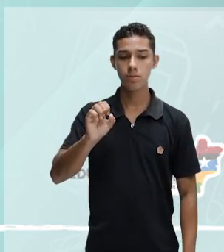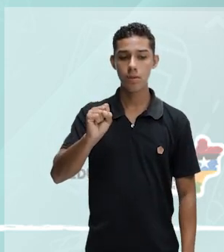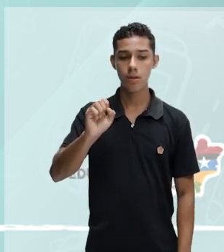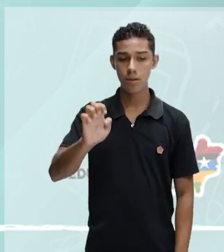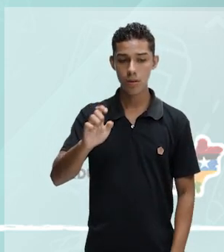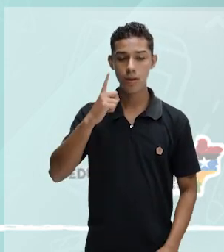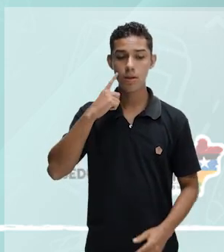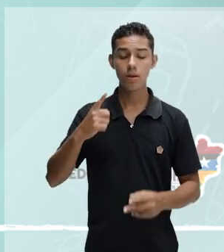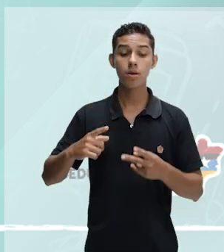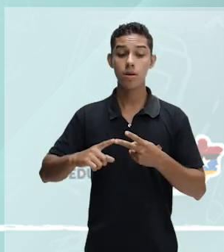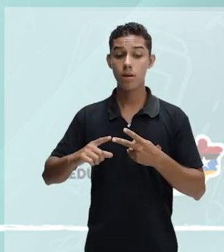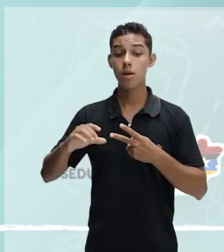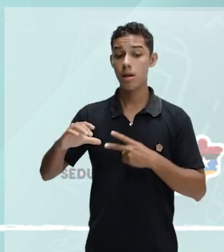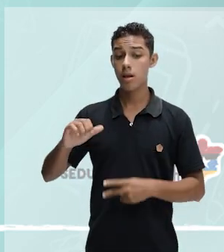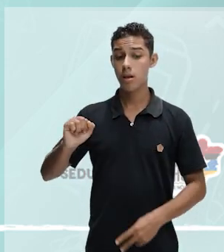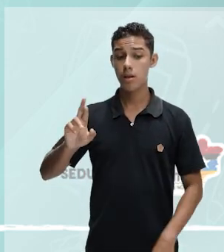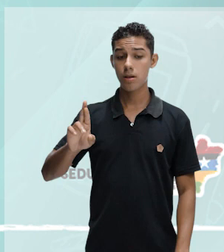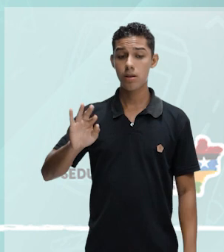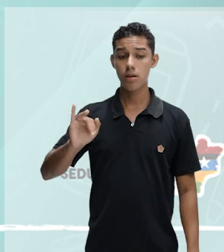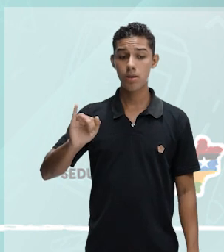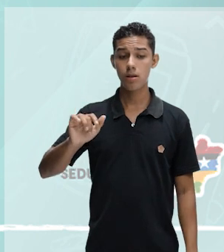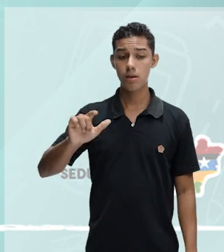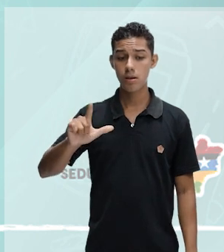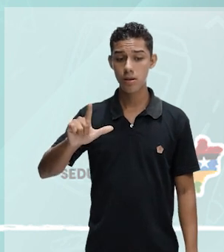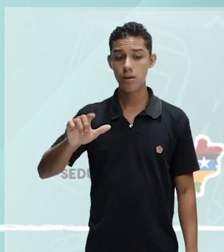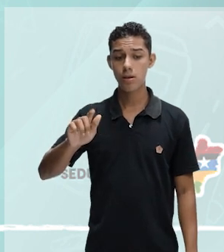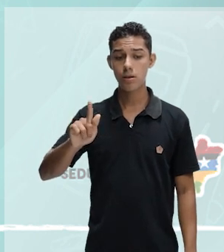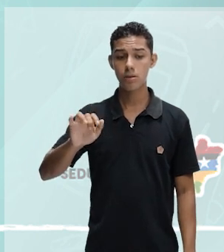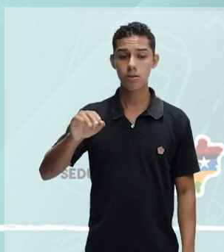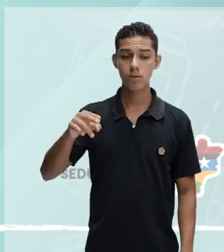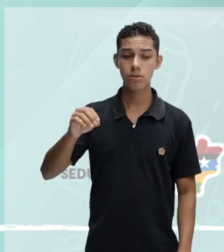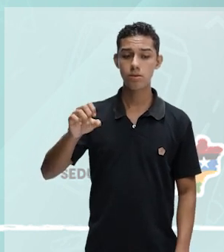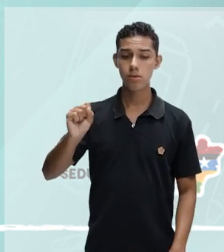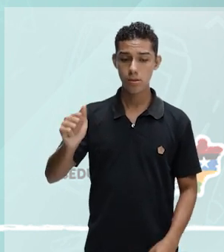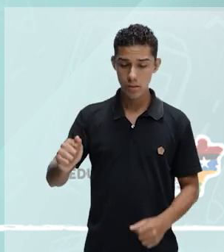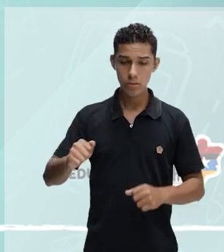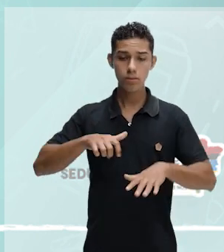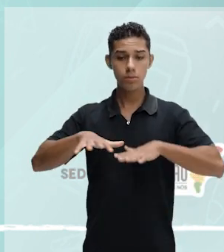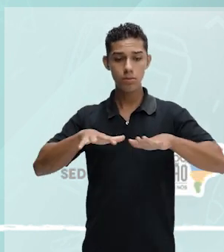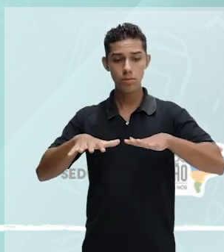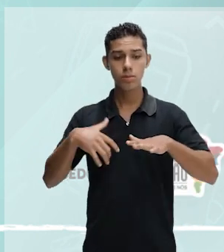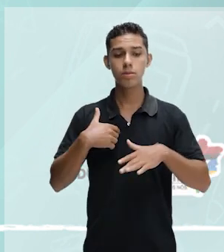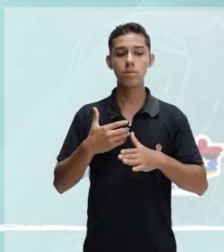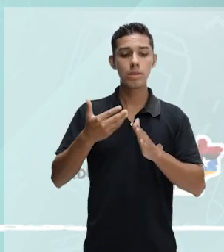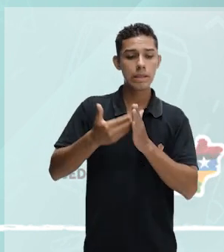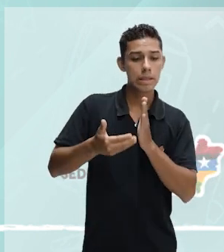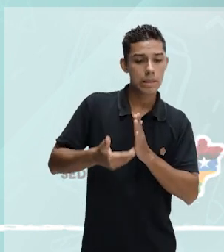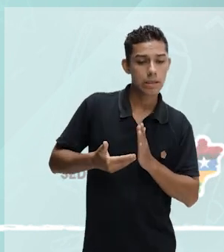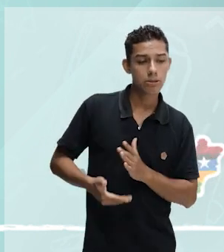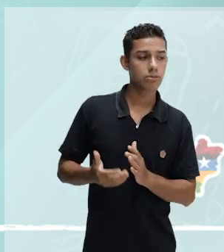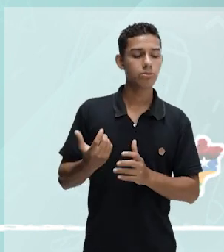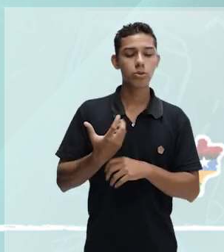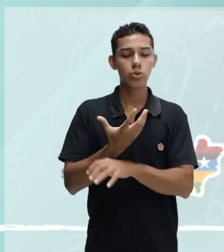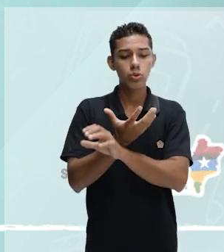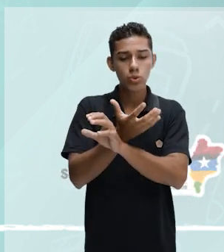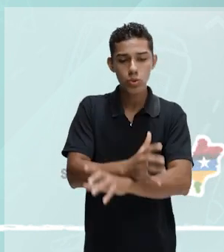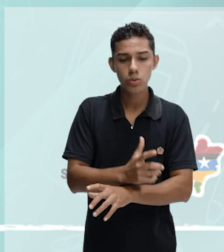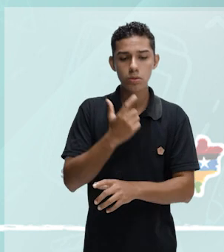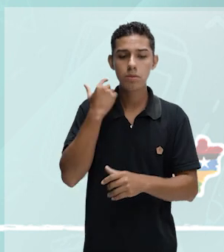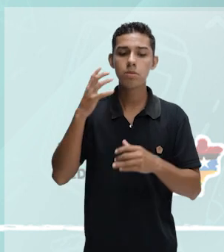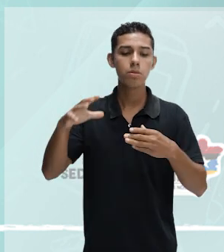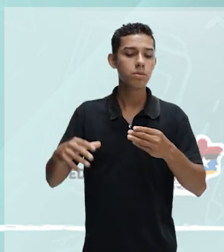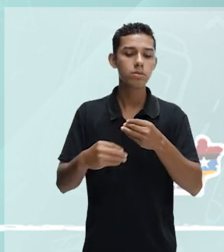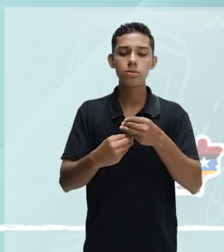semiflexíveis. Elas possuem cartilagens entre os ossos e permitem movimentos que evitam o desgaste excessivo dos ossos,